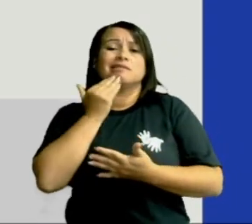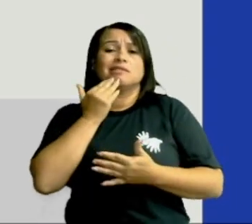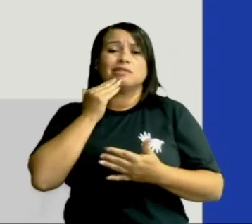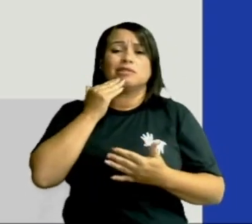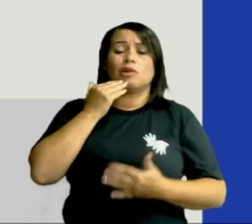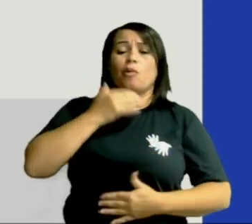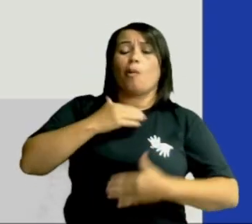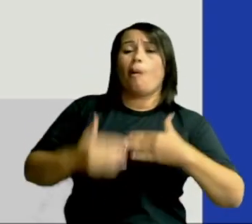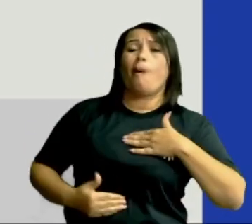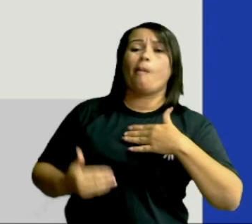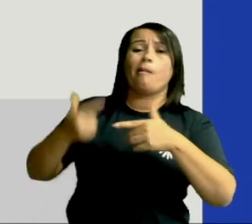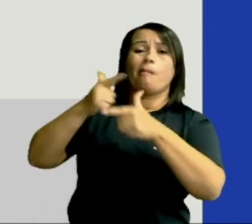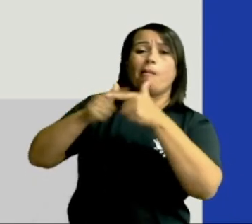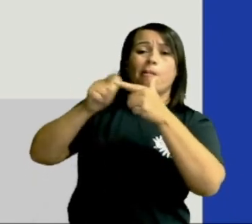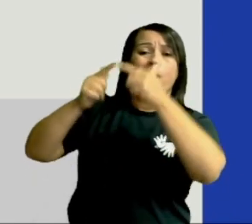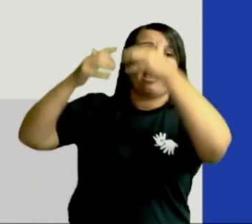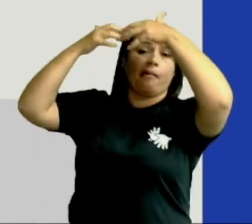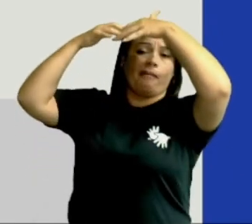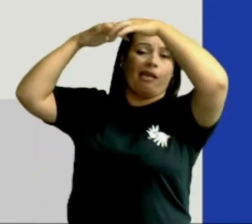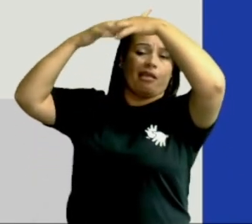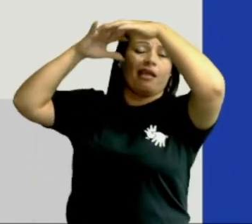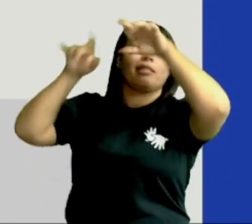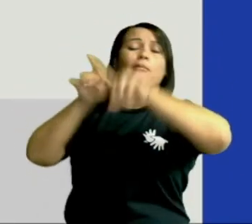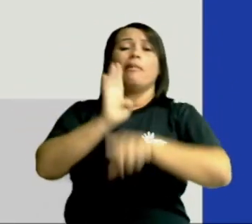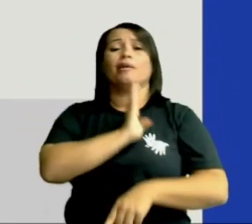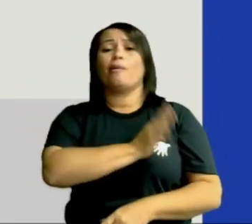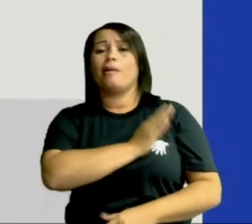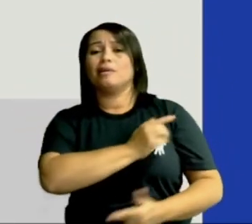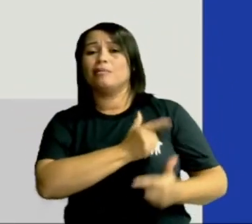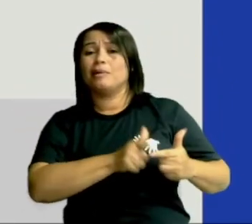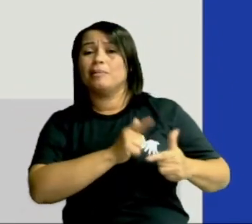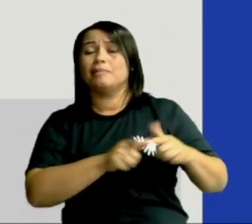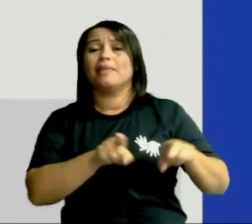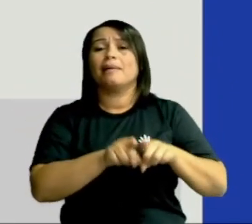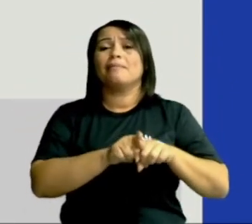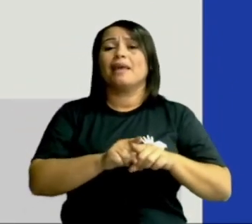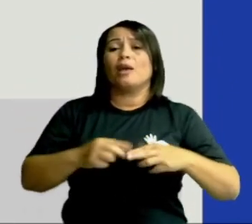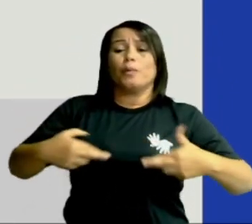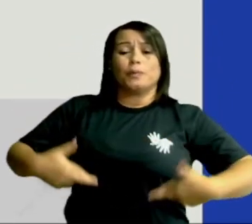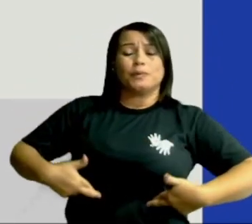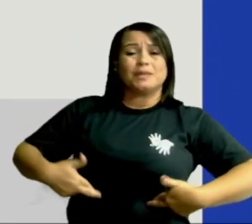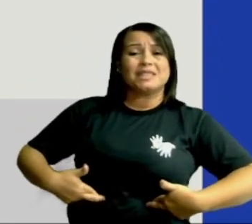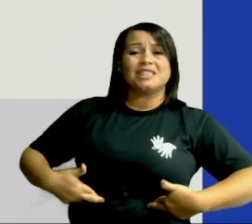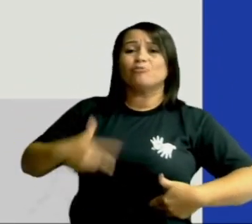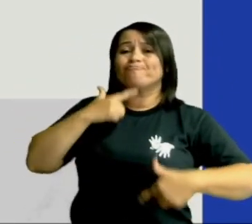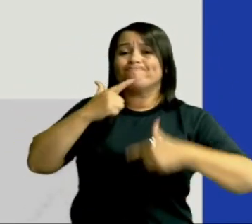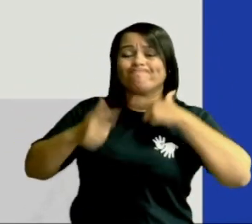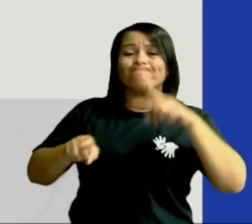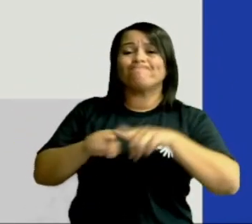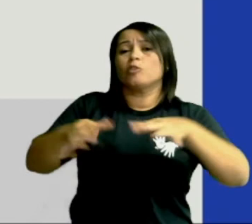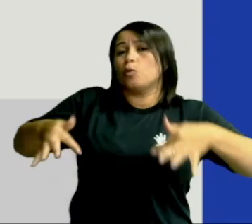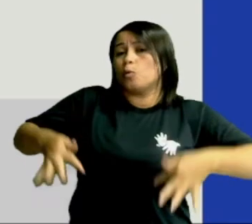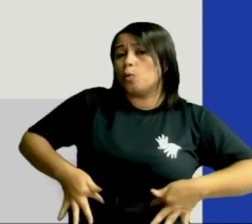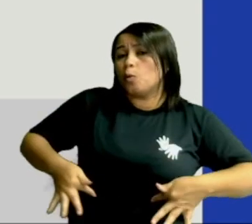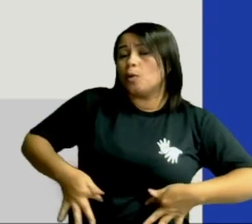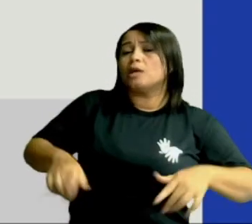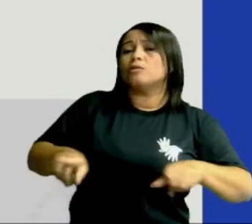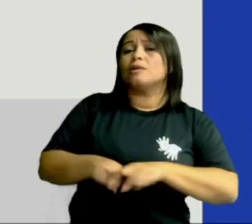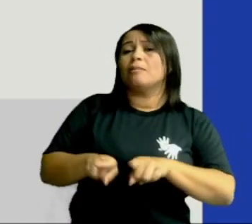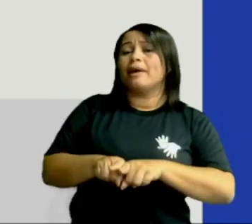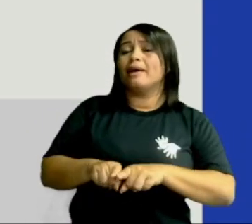alterações severas no cérebro, problemas cardíacos, mau funcionamento dos rins, do fígado e